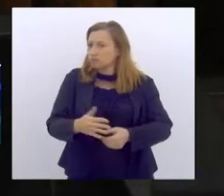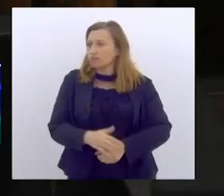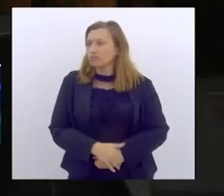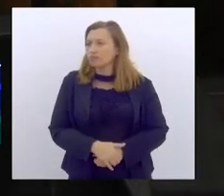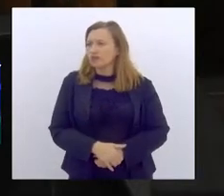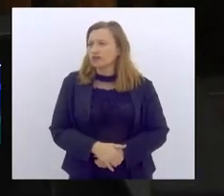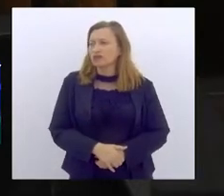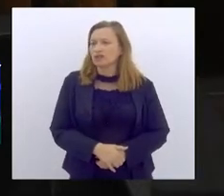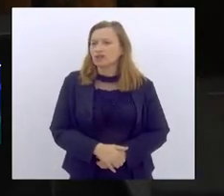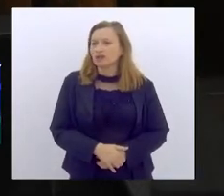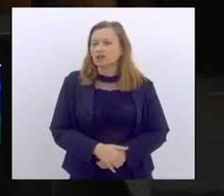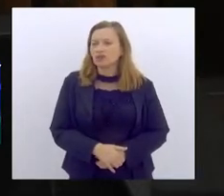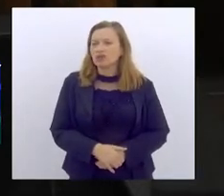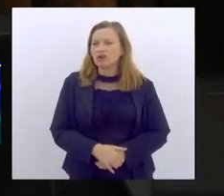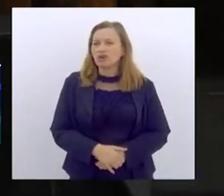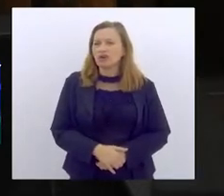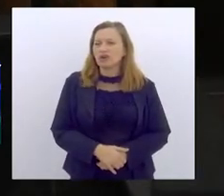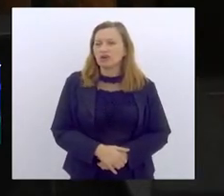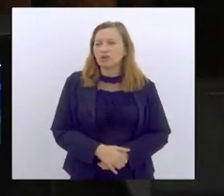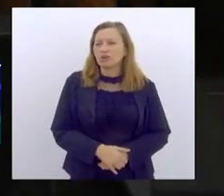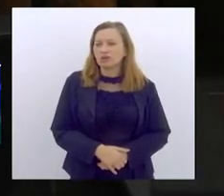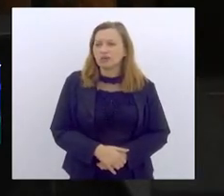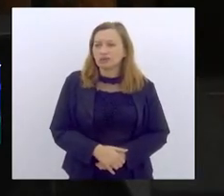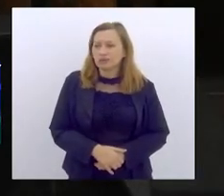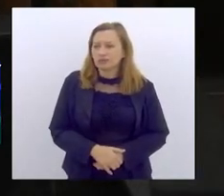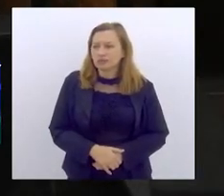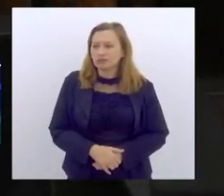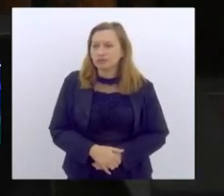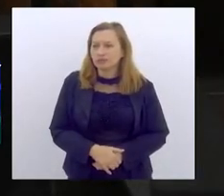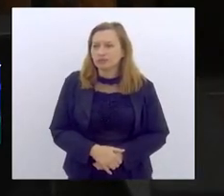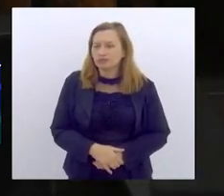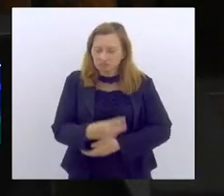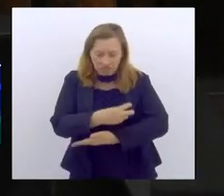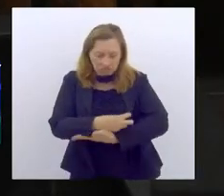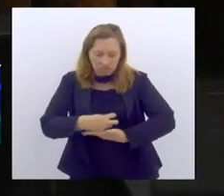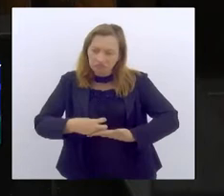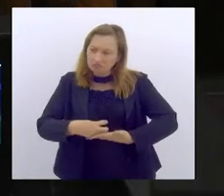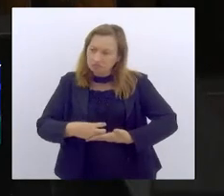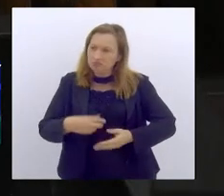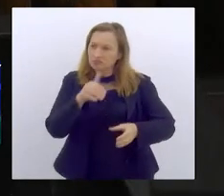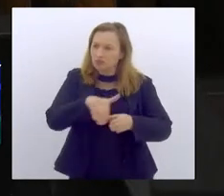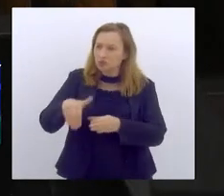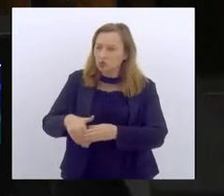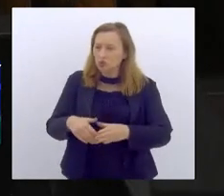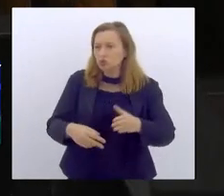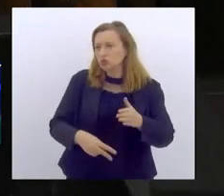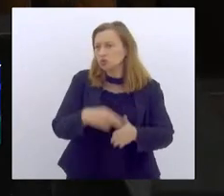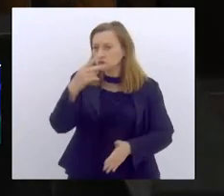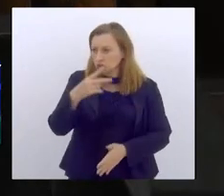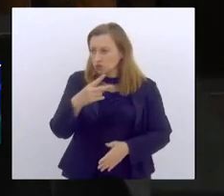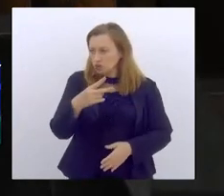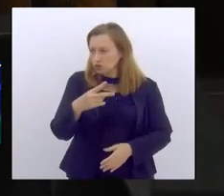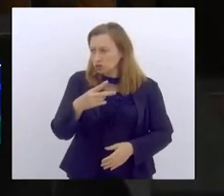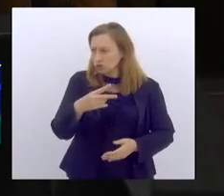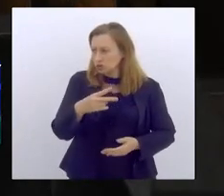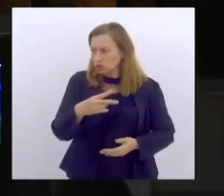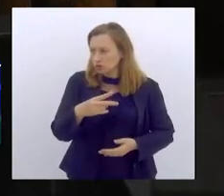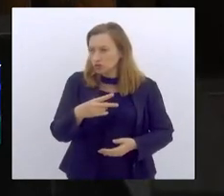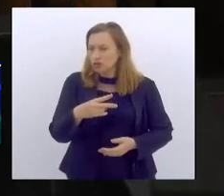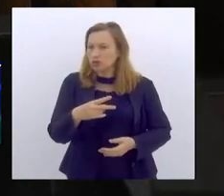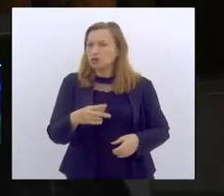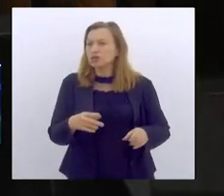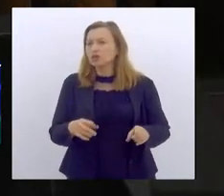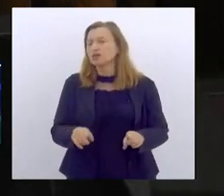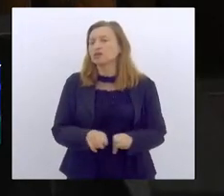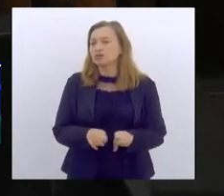o E lá se voltou duas vezes pelo impeachment que foi daí a 0 e pela inelegibilidade de